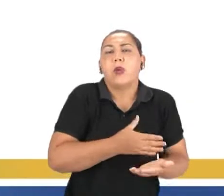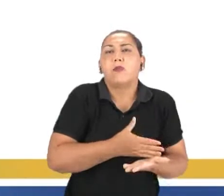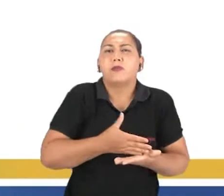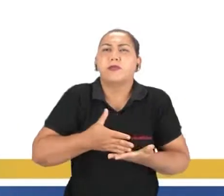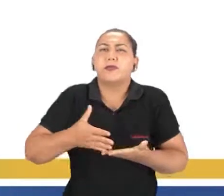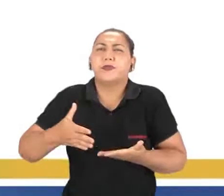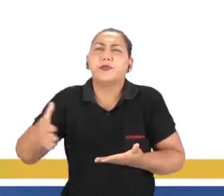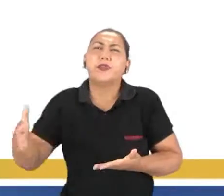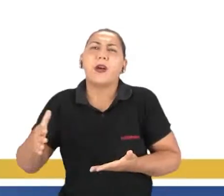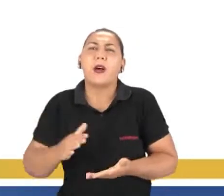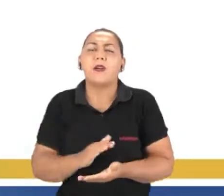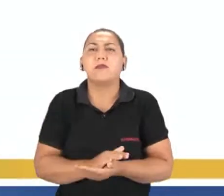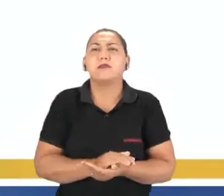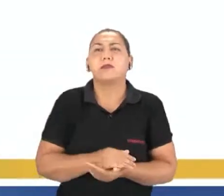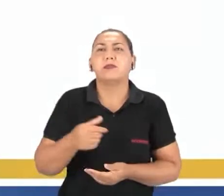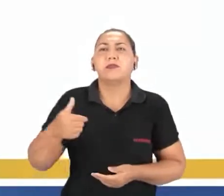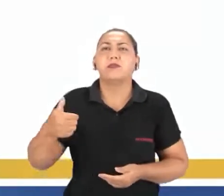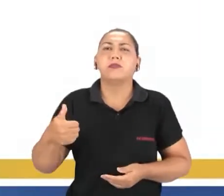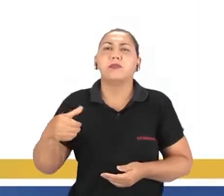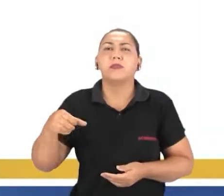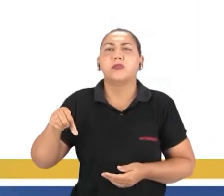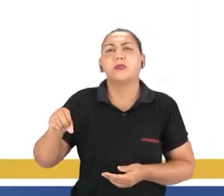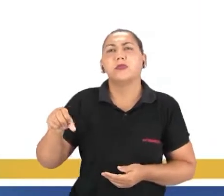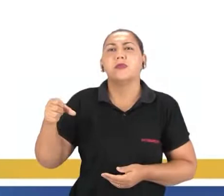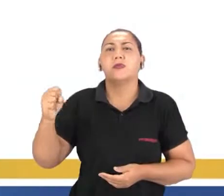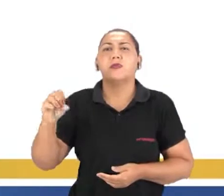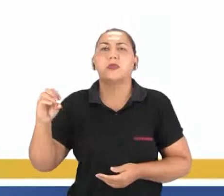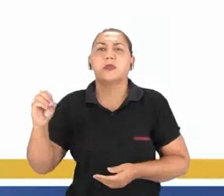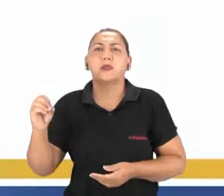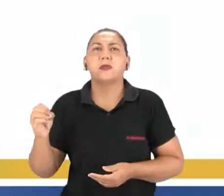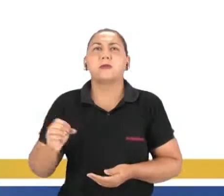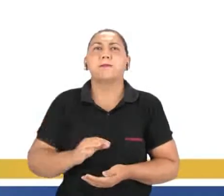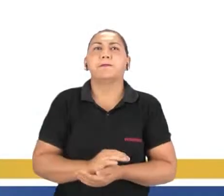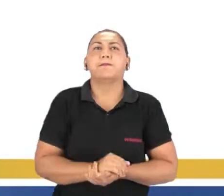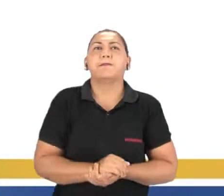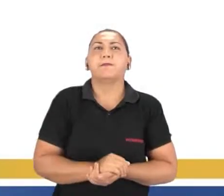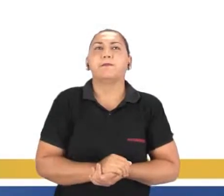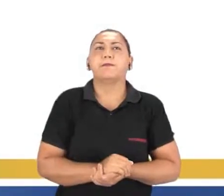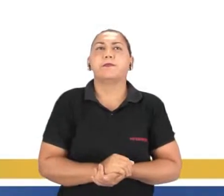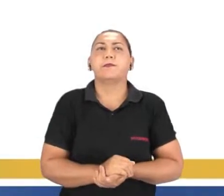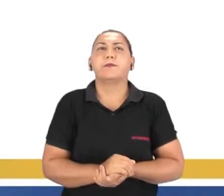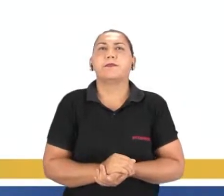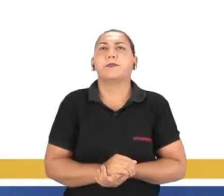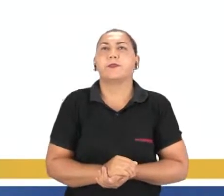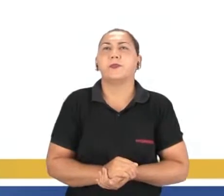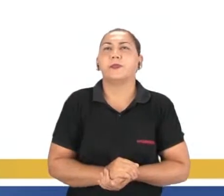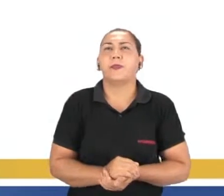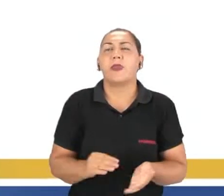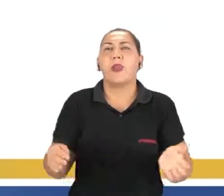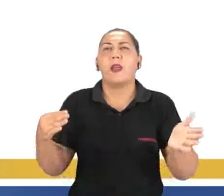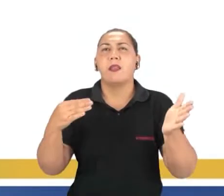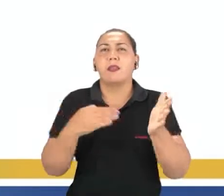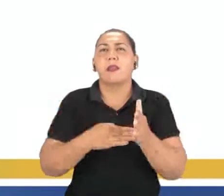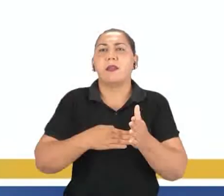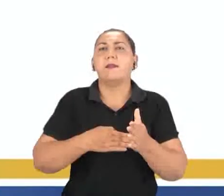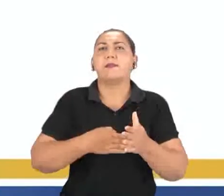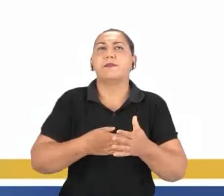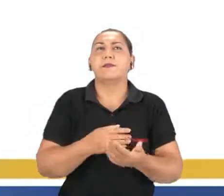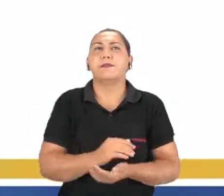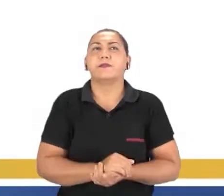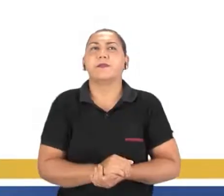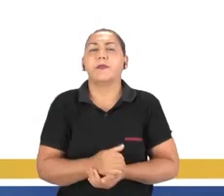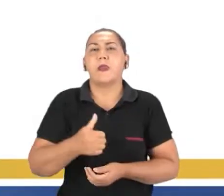1880 até 1920. Neste período, uma das características importantes a ser destacada são